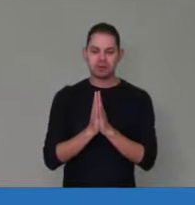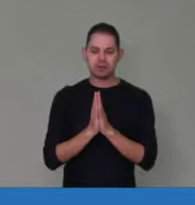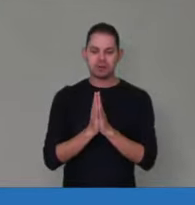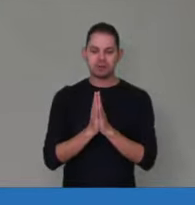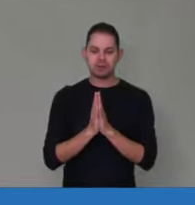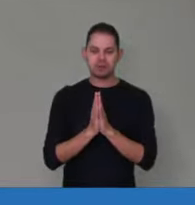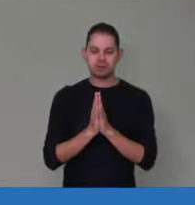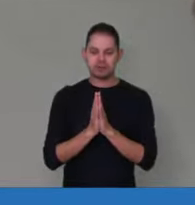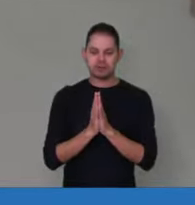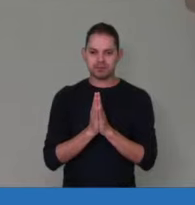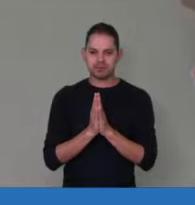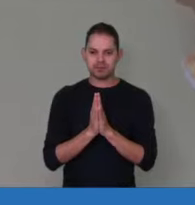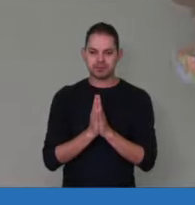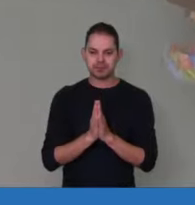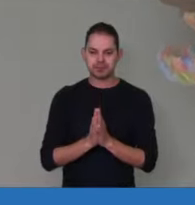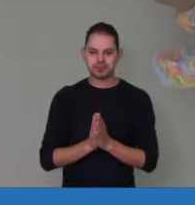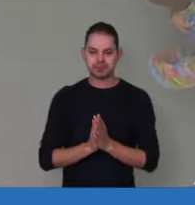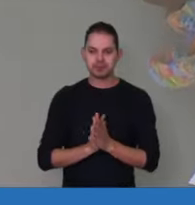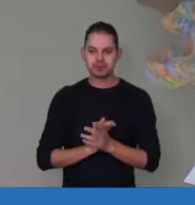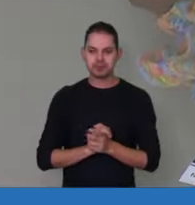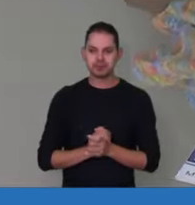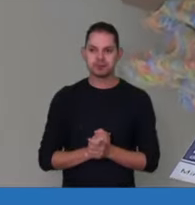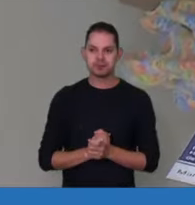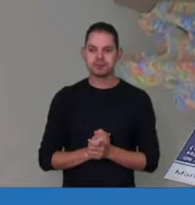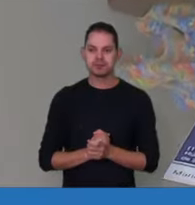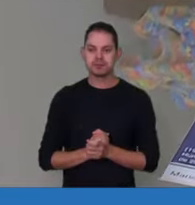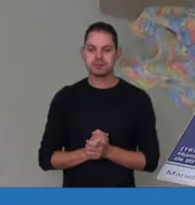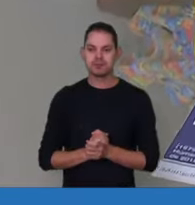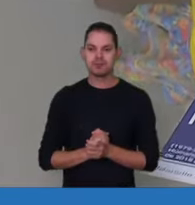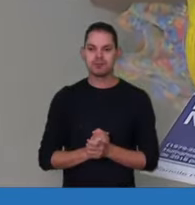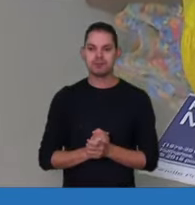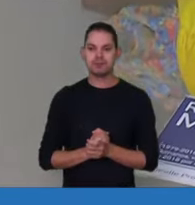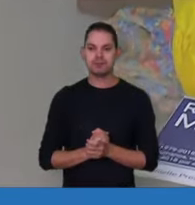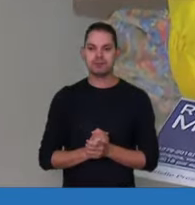tocar. Coloca, por favor.